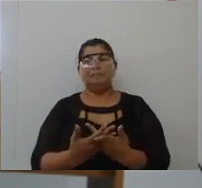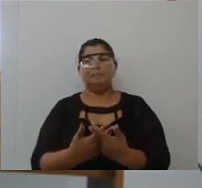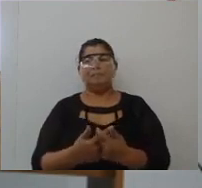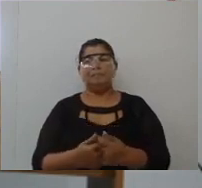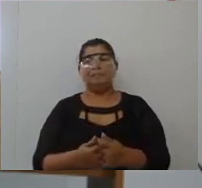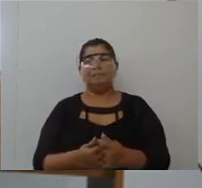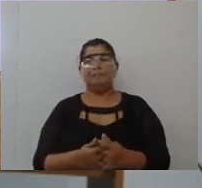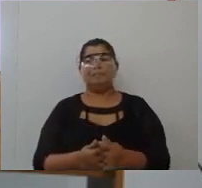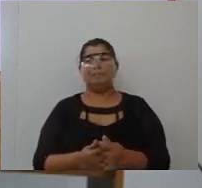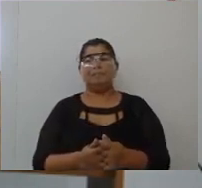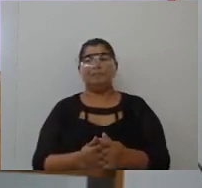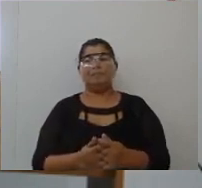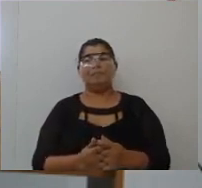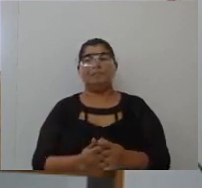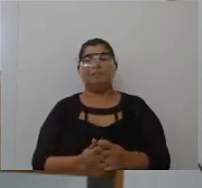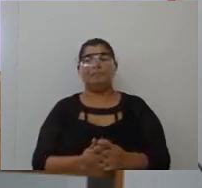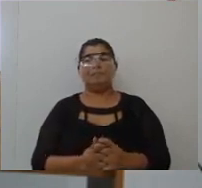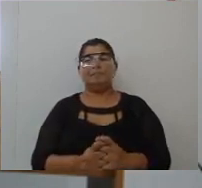bom?